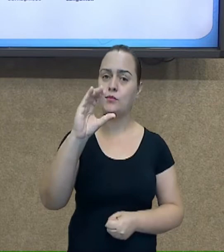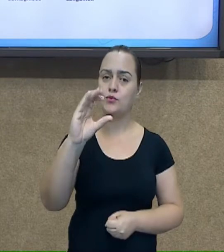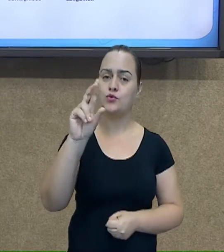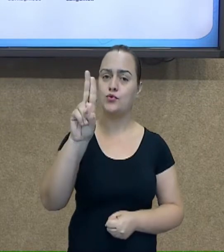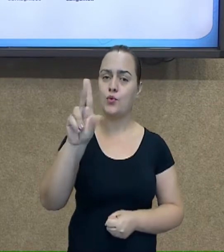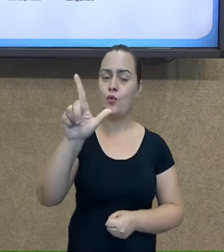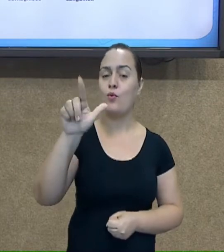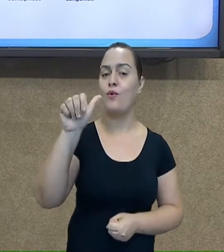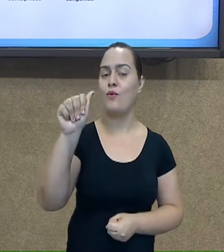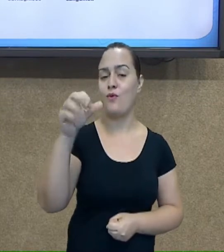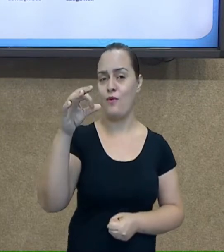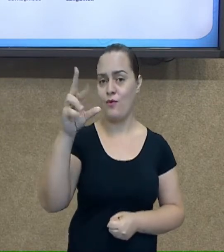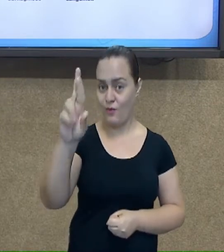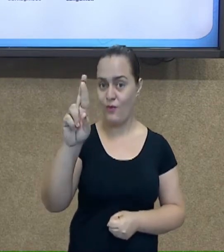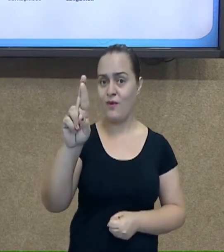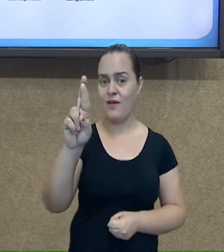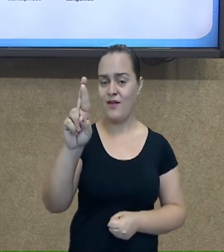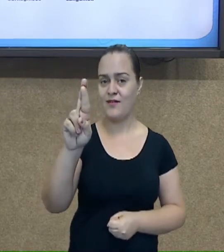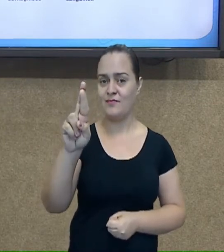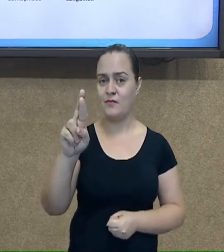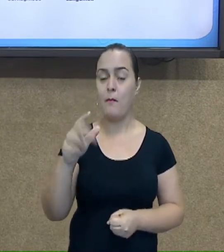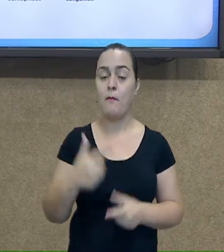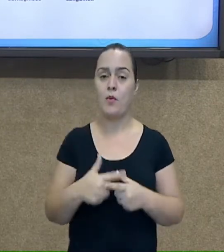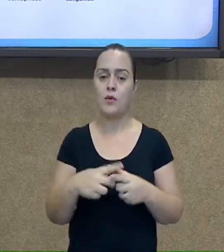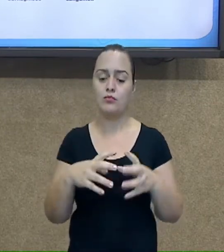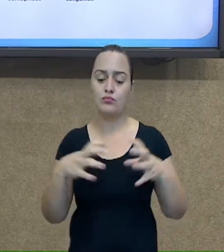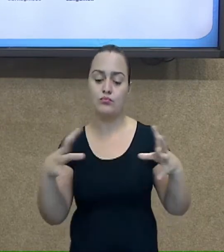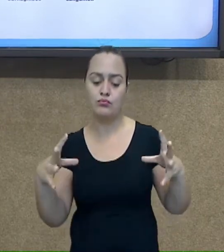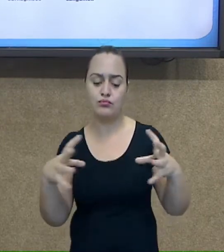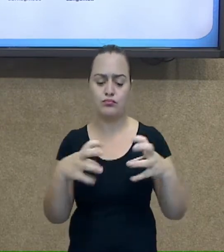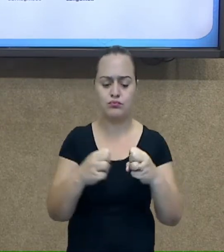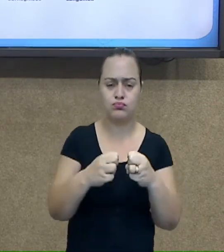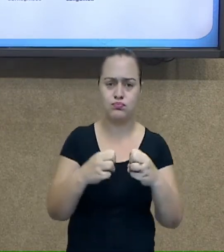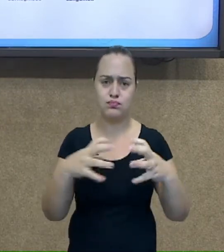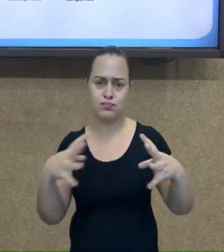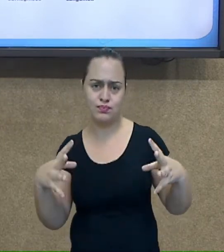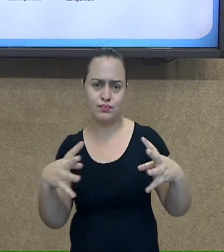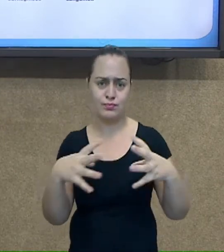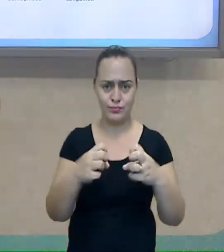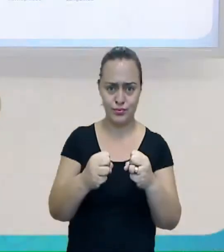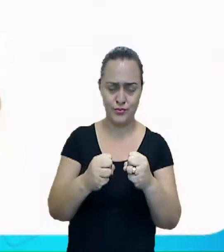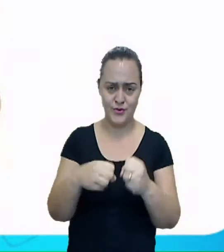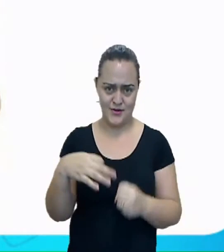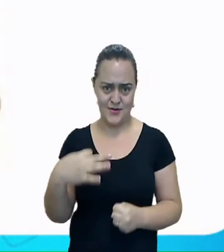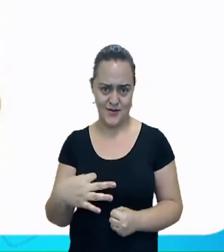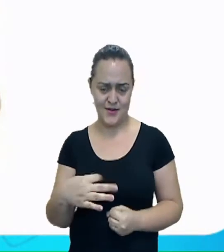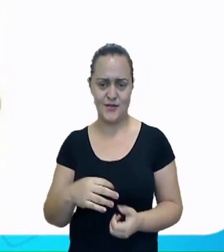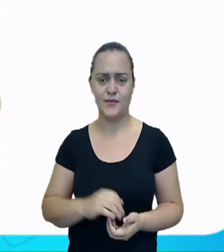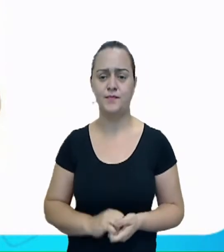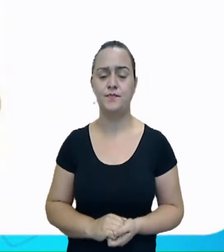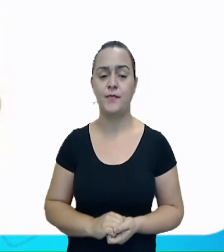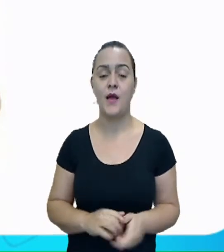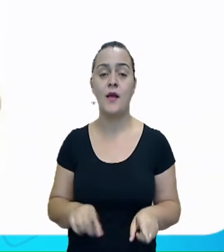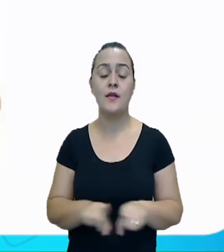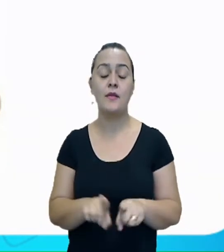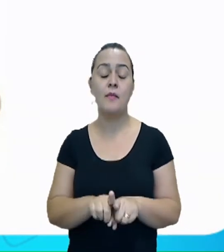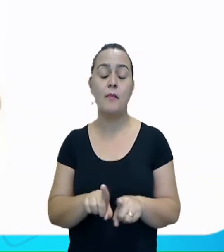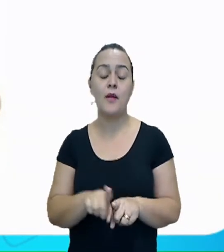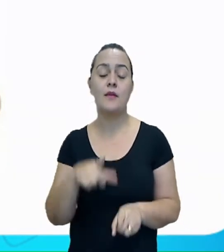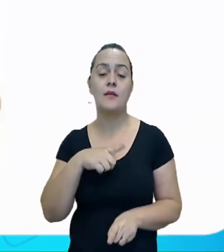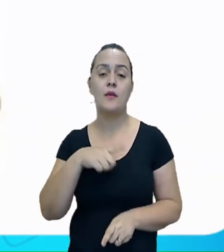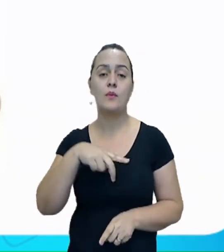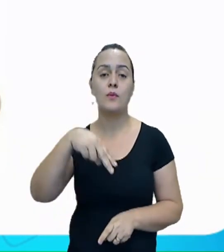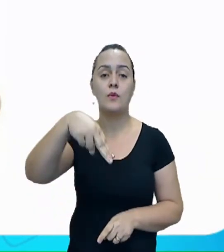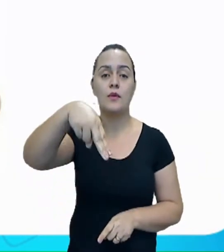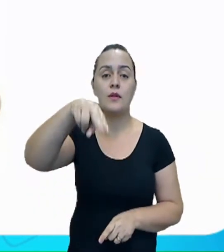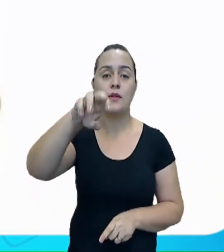estão aí contraindo, né? Aqui aparece imagem de tecido nervoso. Olha,